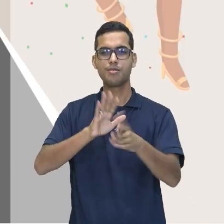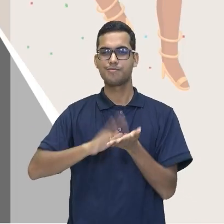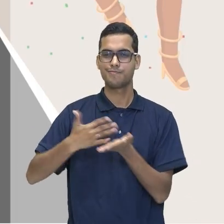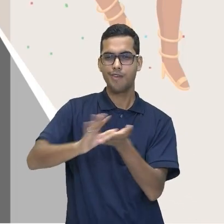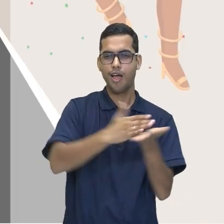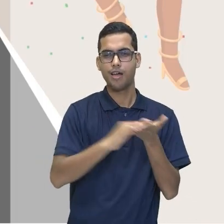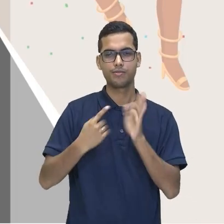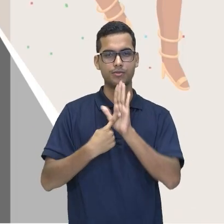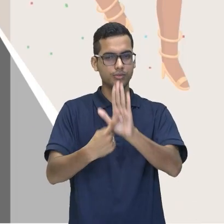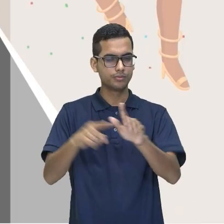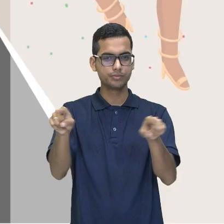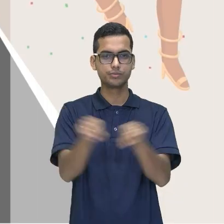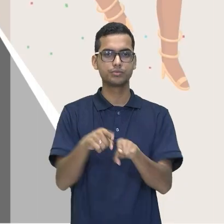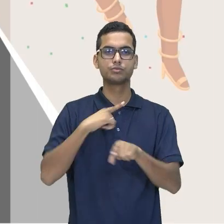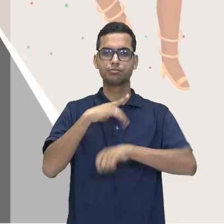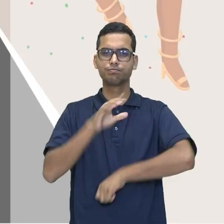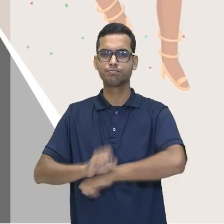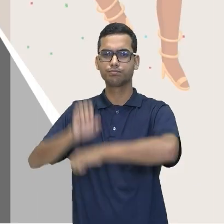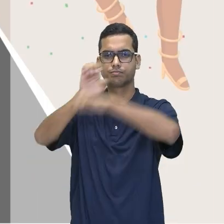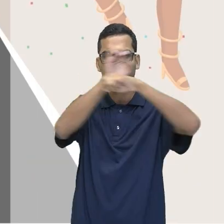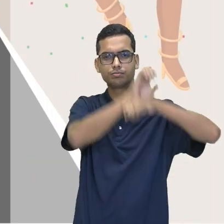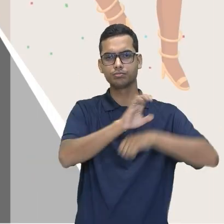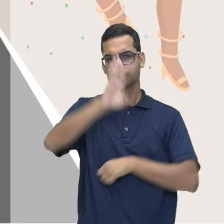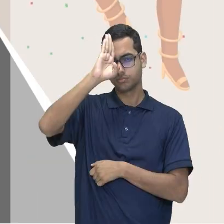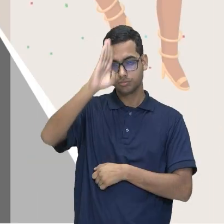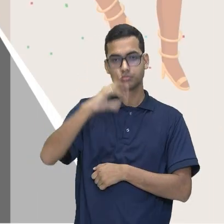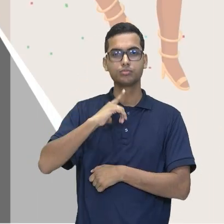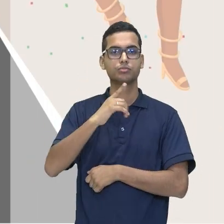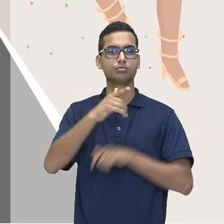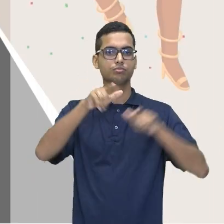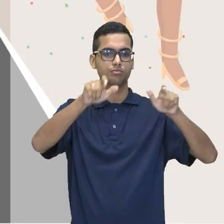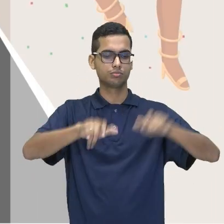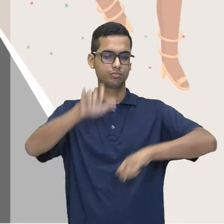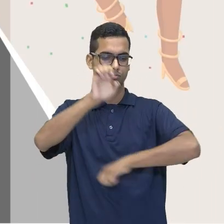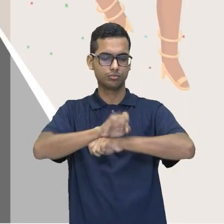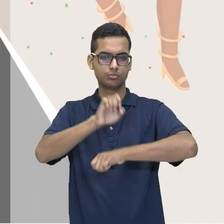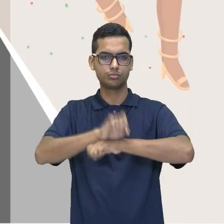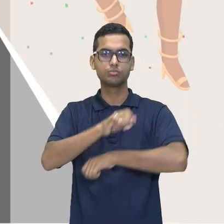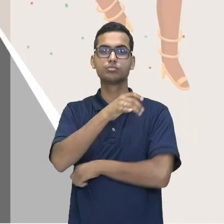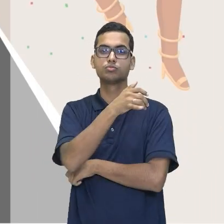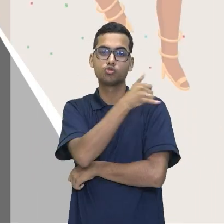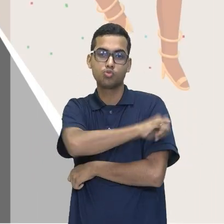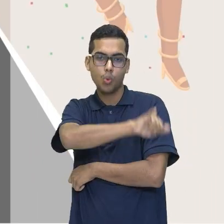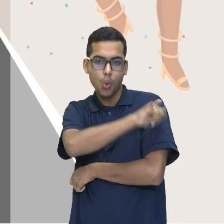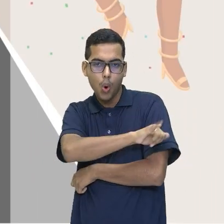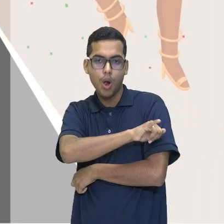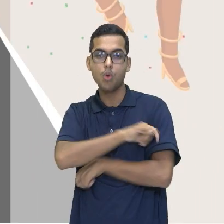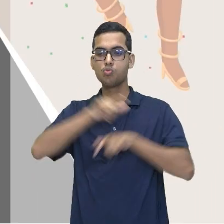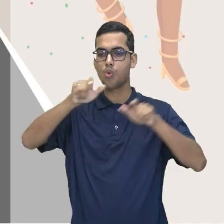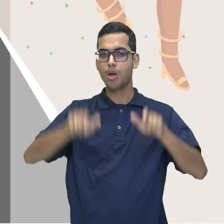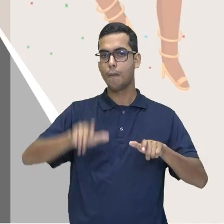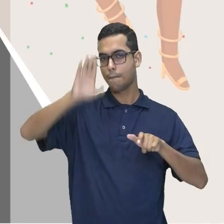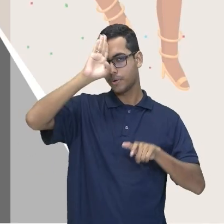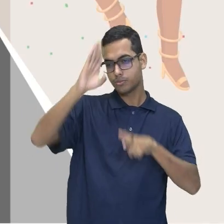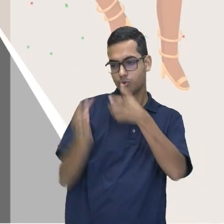falei, principalmente no Rio de Janeiro, que é considerado o berço dessas